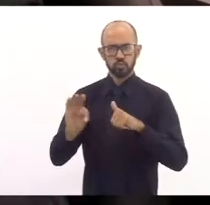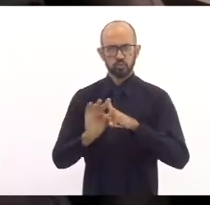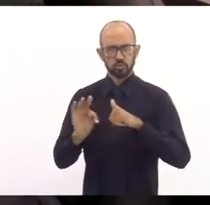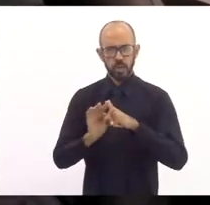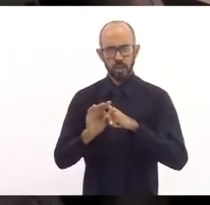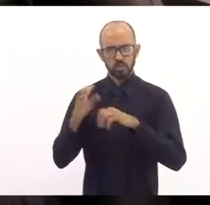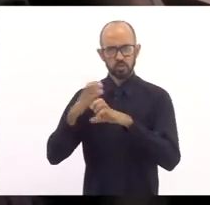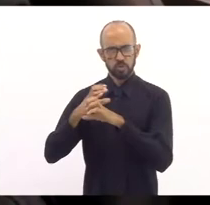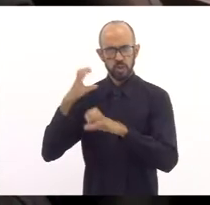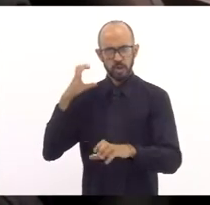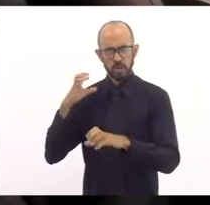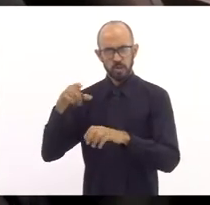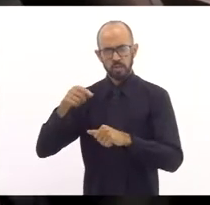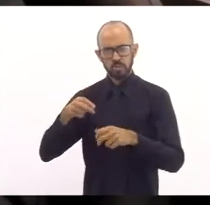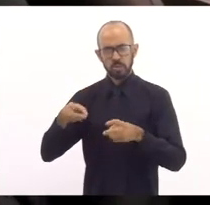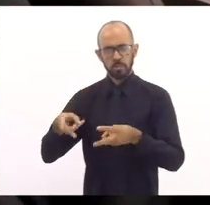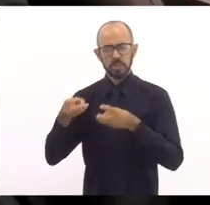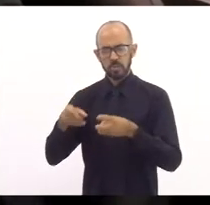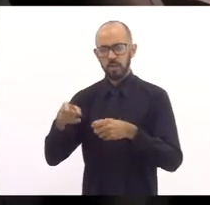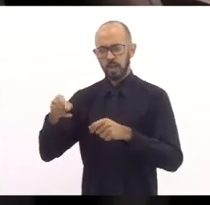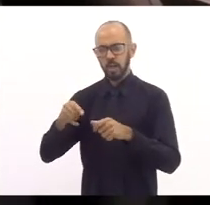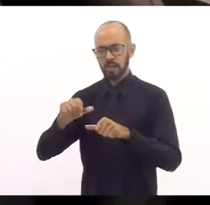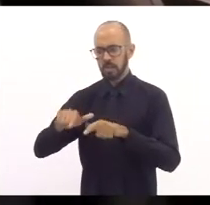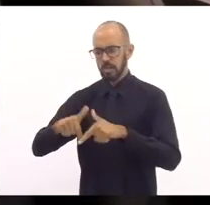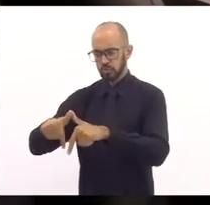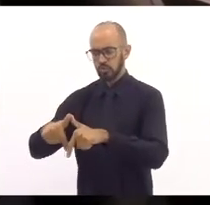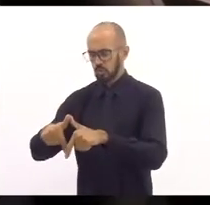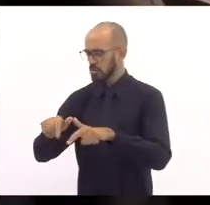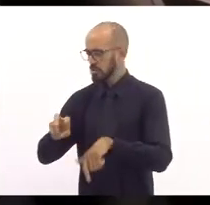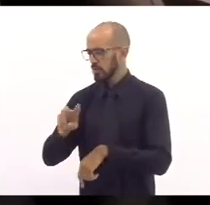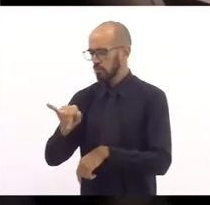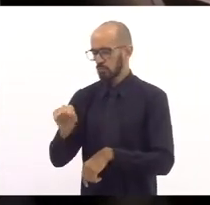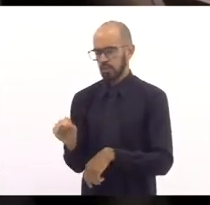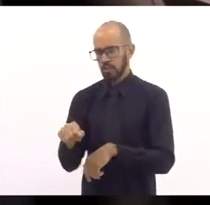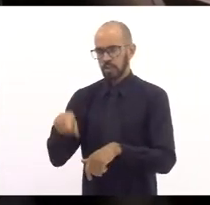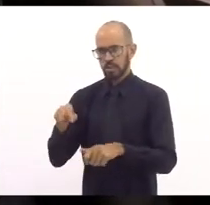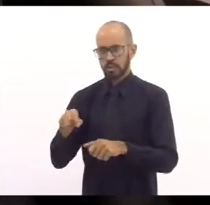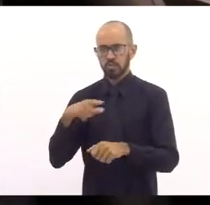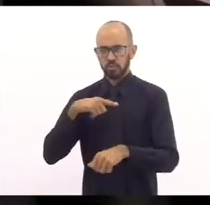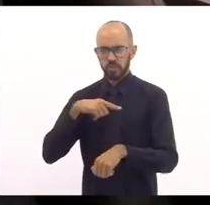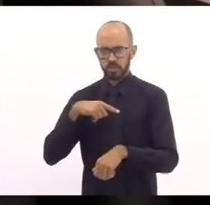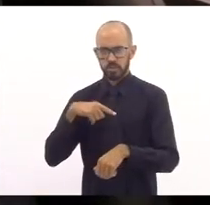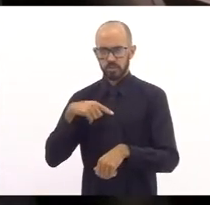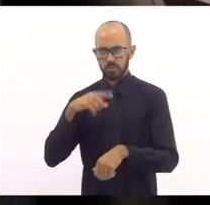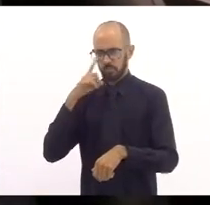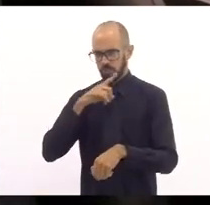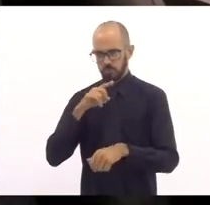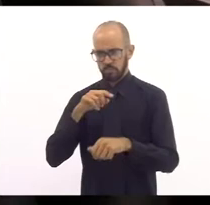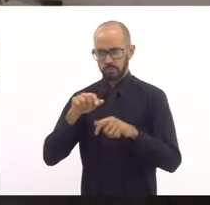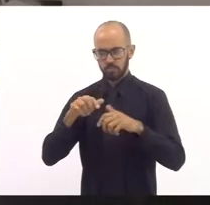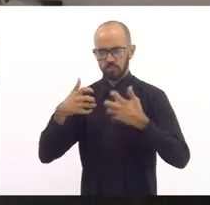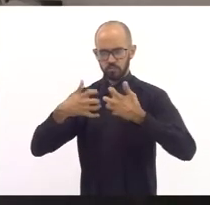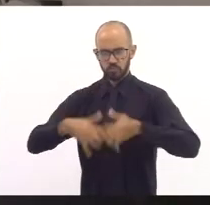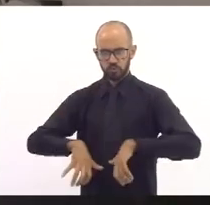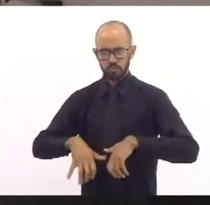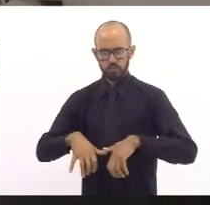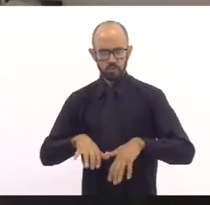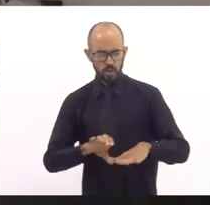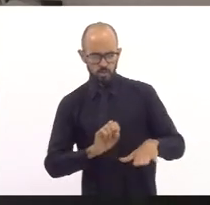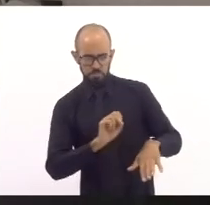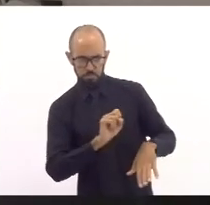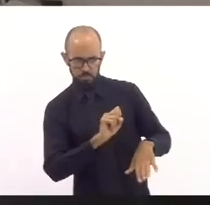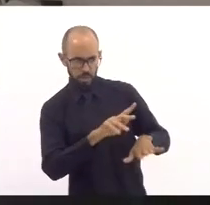apontar e indicar interferências na via que fossem comprometedoras da operação. Mas então, a interferência... Interferências não na área